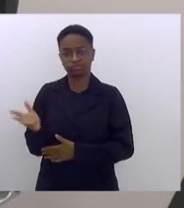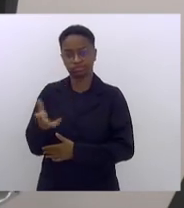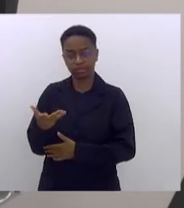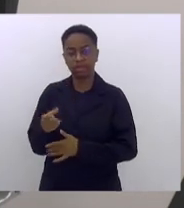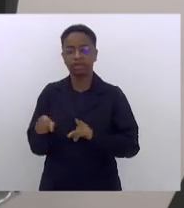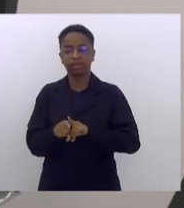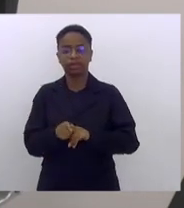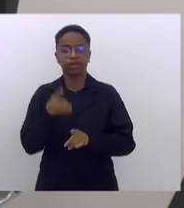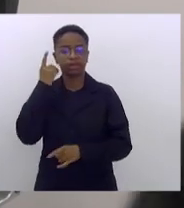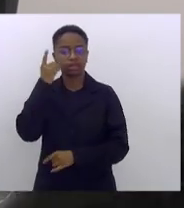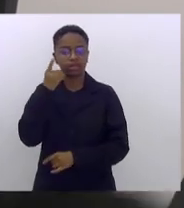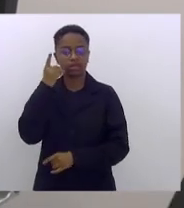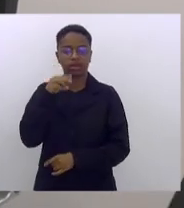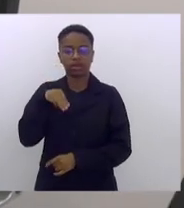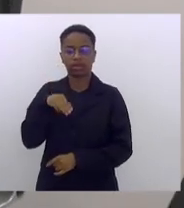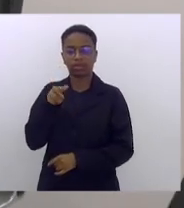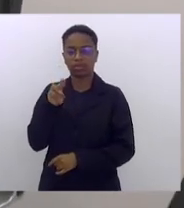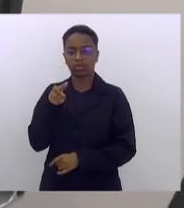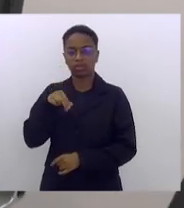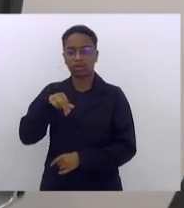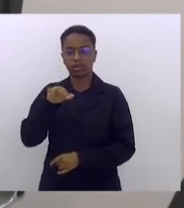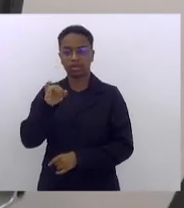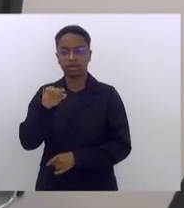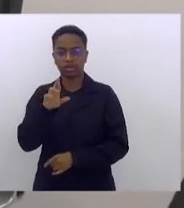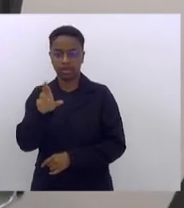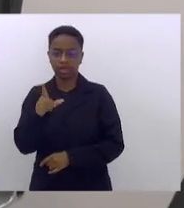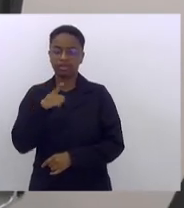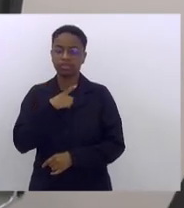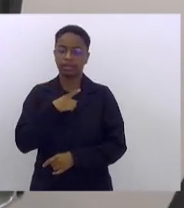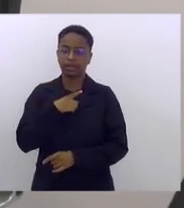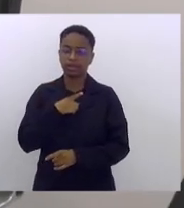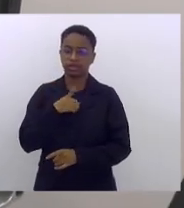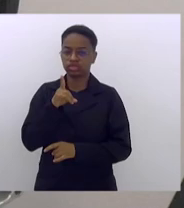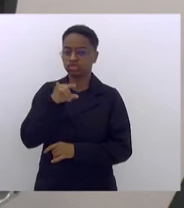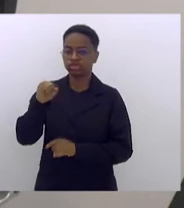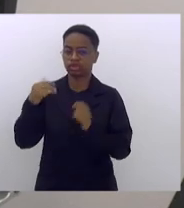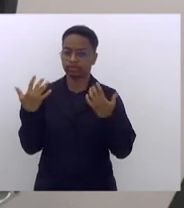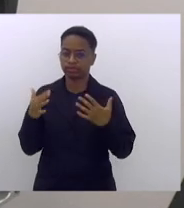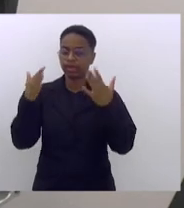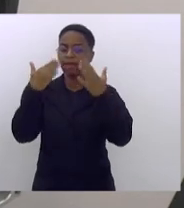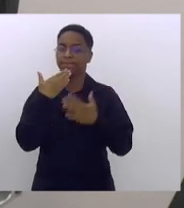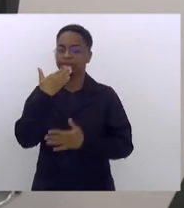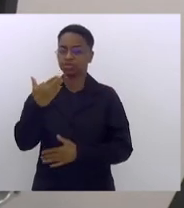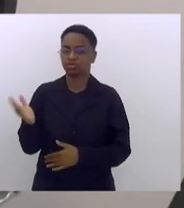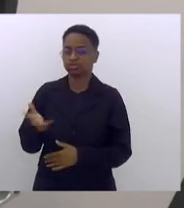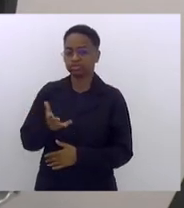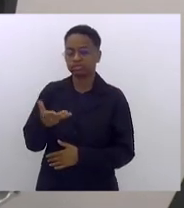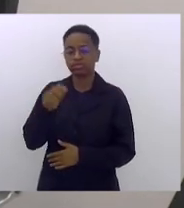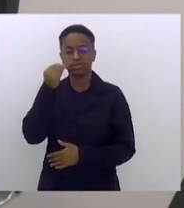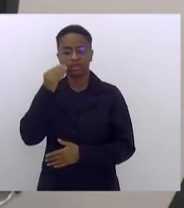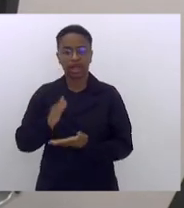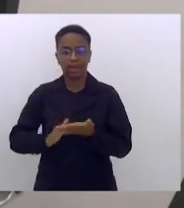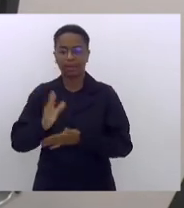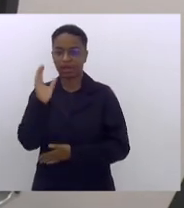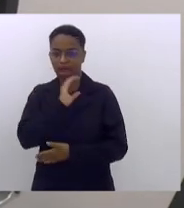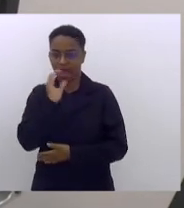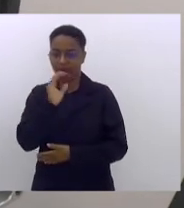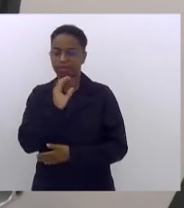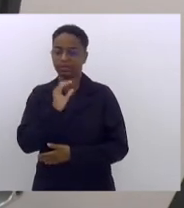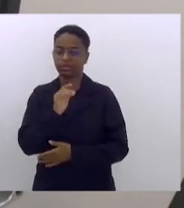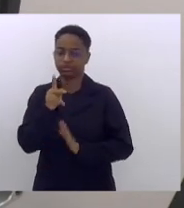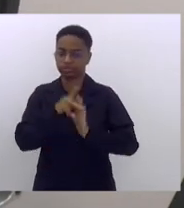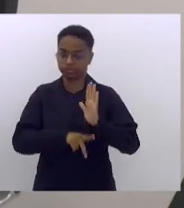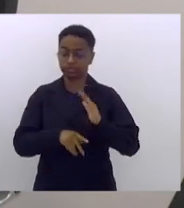Munir, também havia uma data comemorativa alusiva em Volta Redonda, pediu celeridade para que o projeto fosse aprovado com maior